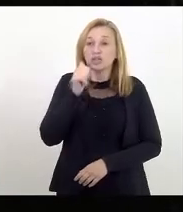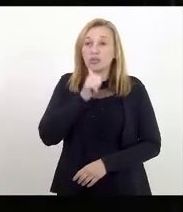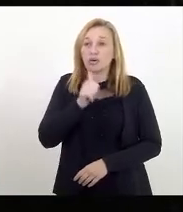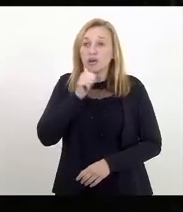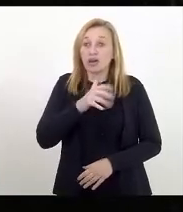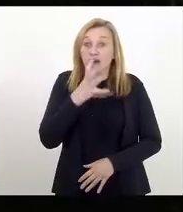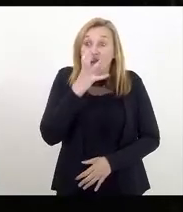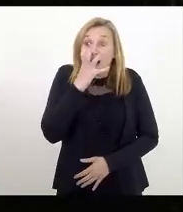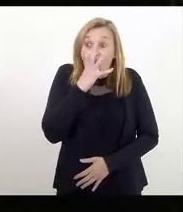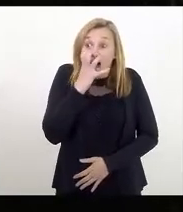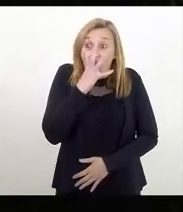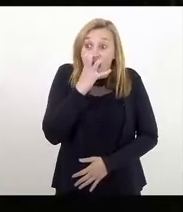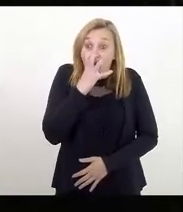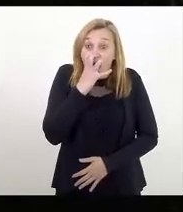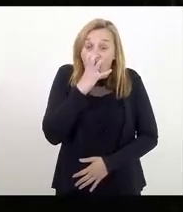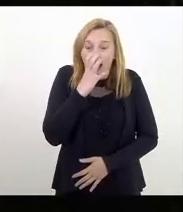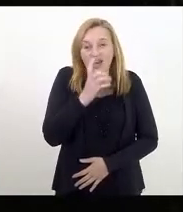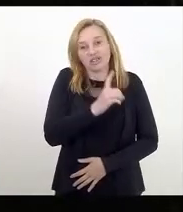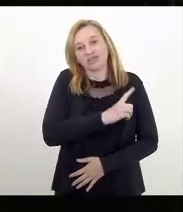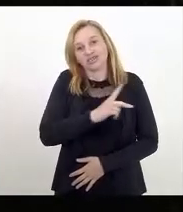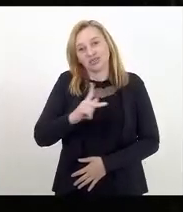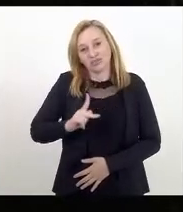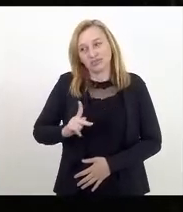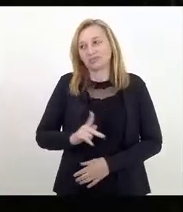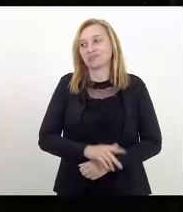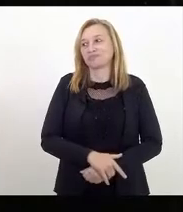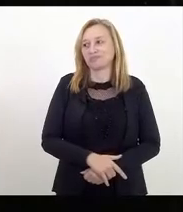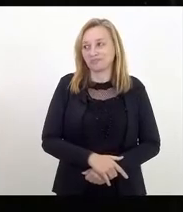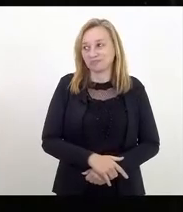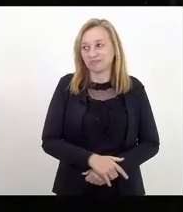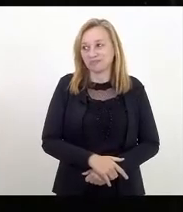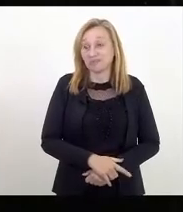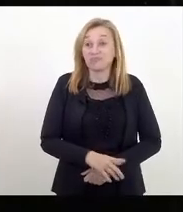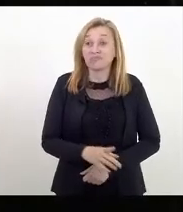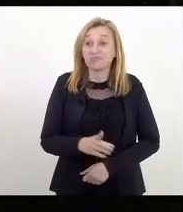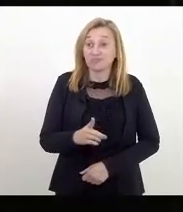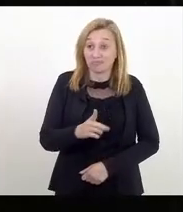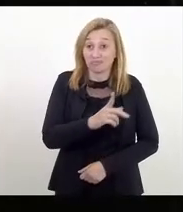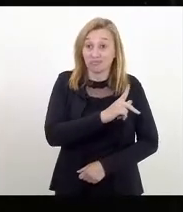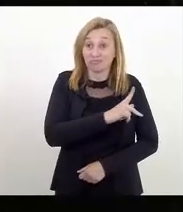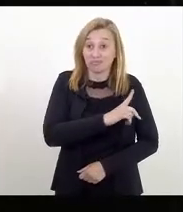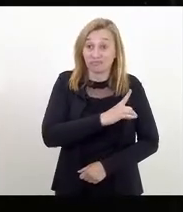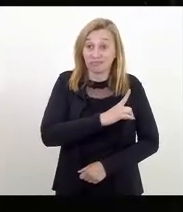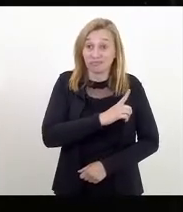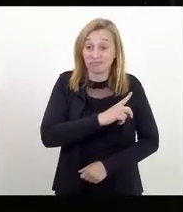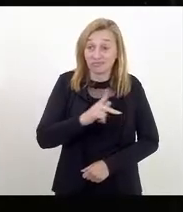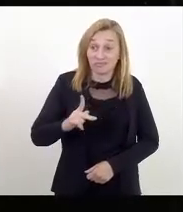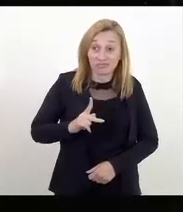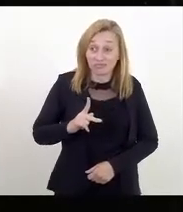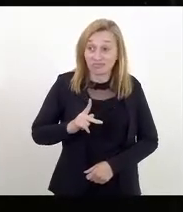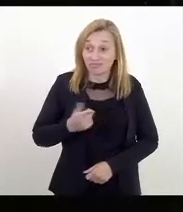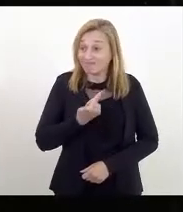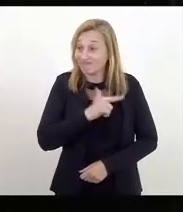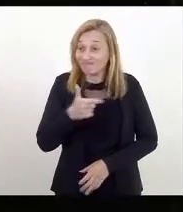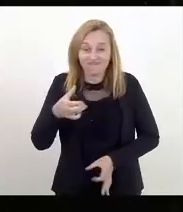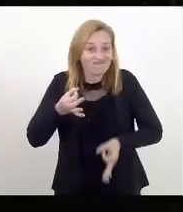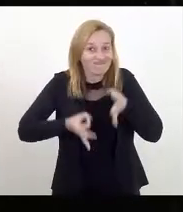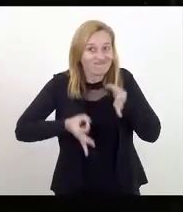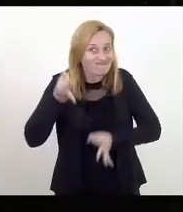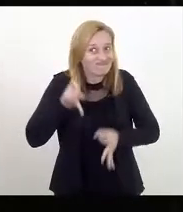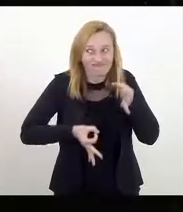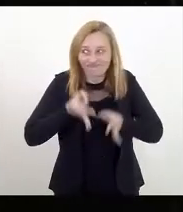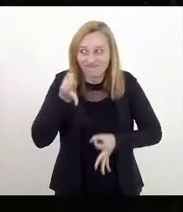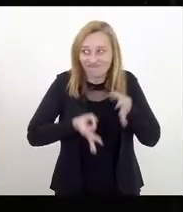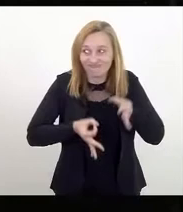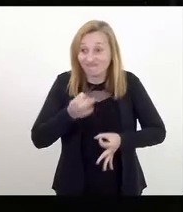admiração pela defensoria pública. A defensoria pública não há justiça nem